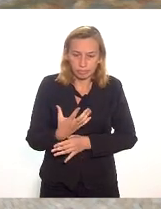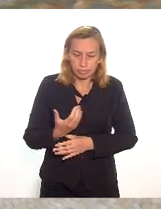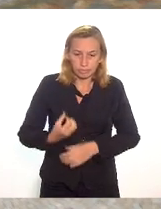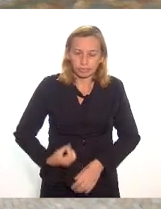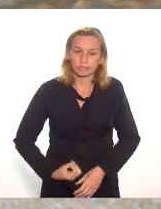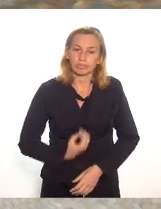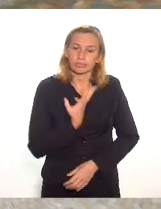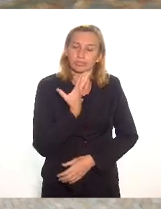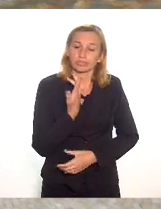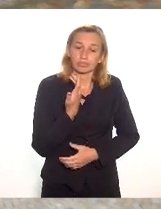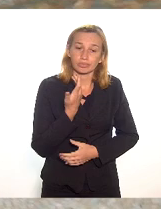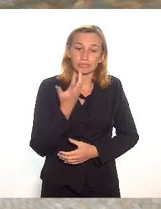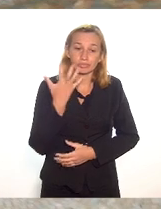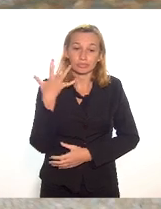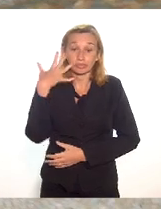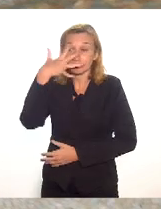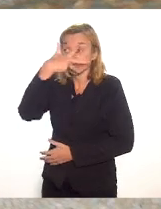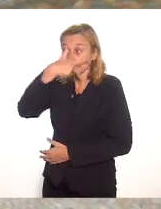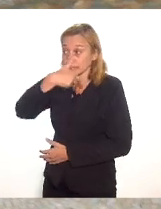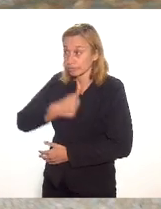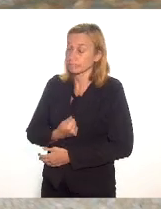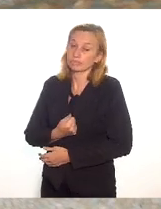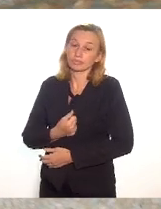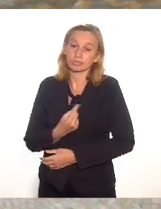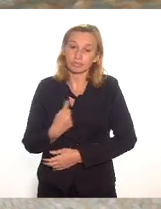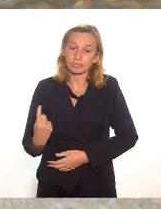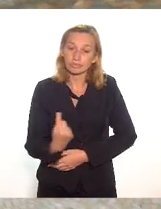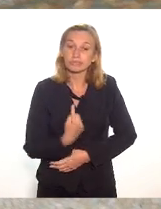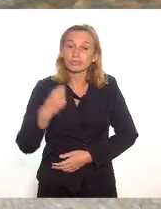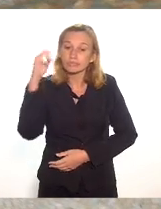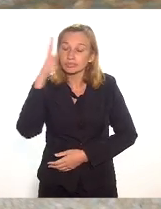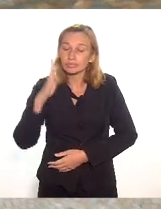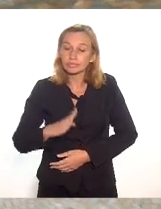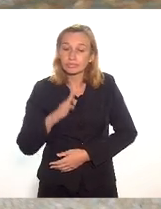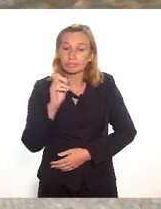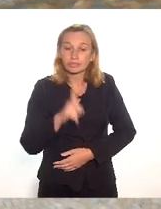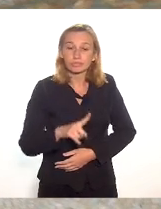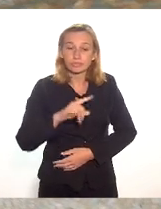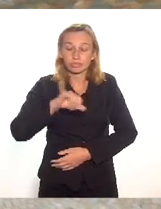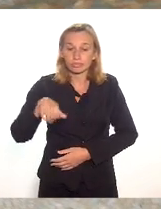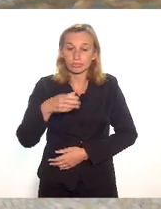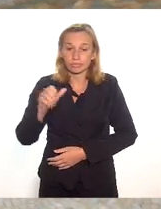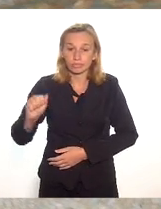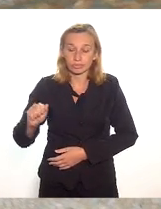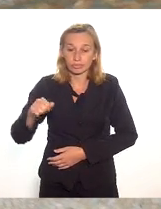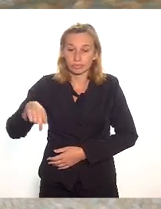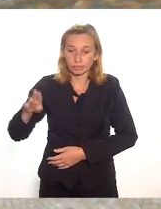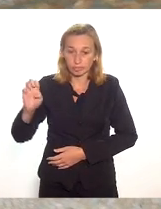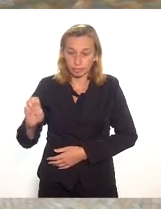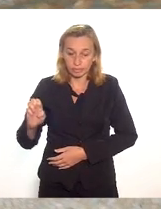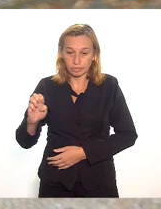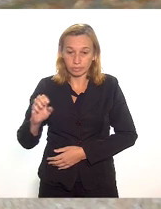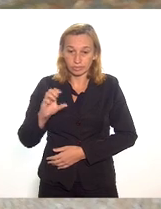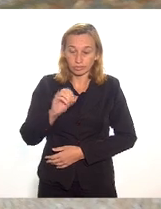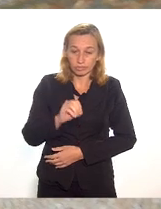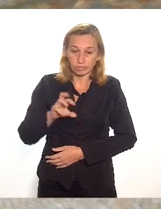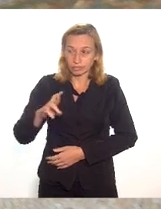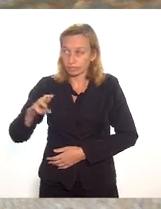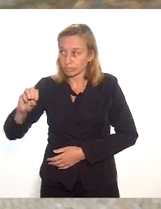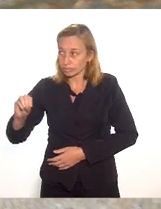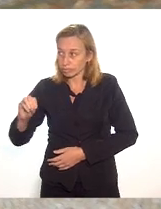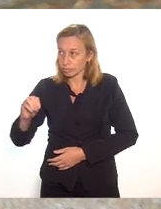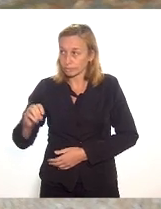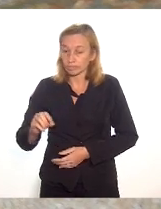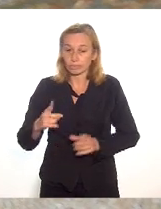poema, do mais belo poema do nosso Brasil, Joaquim Osório Duque Estrada, o autor